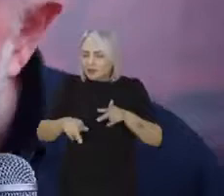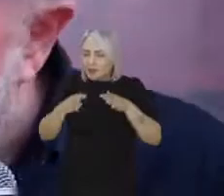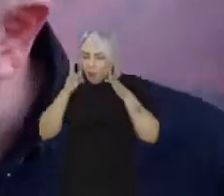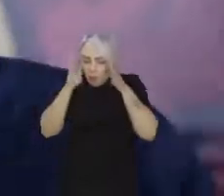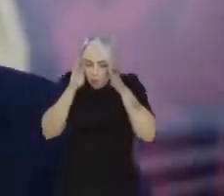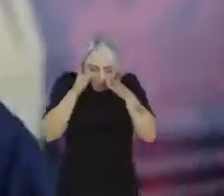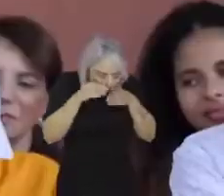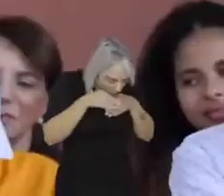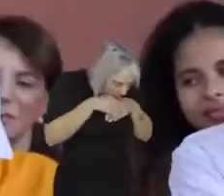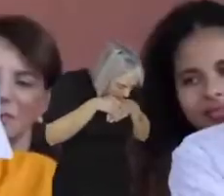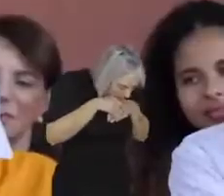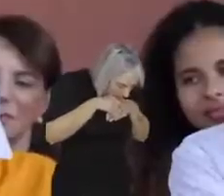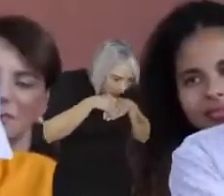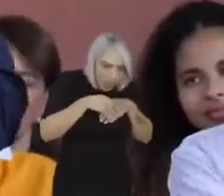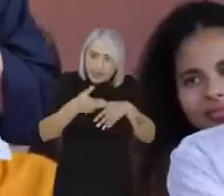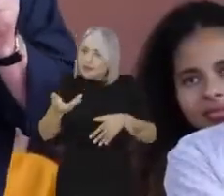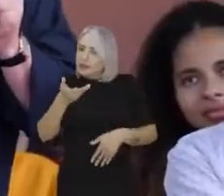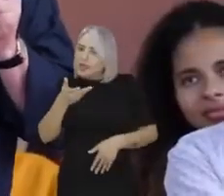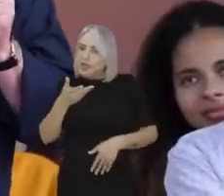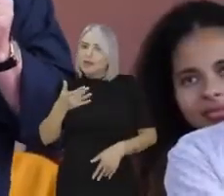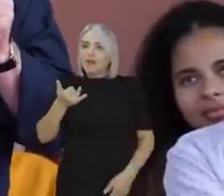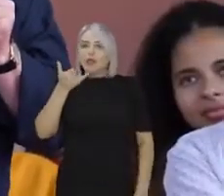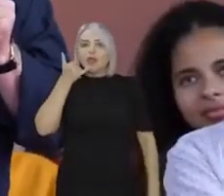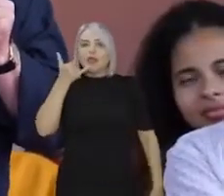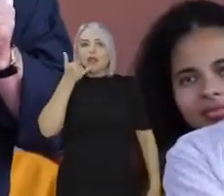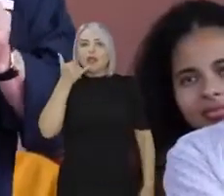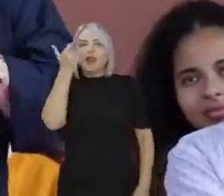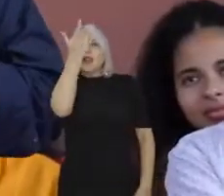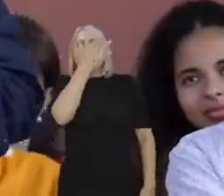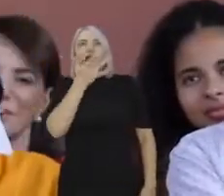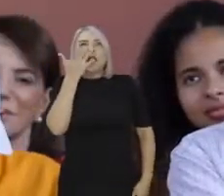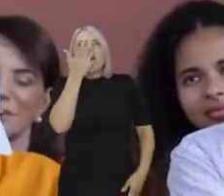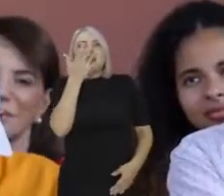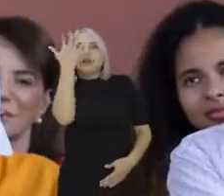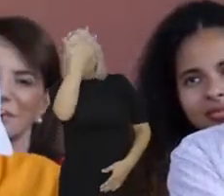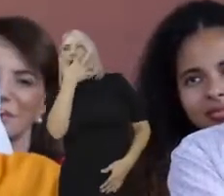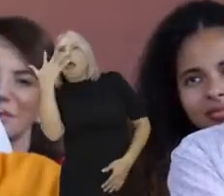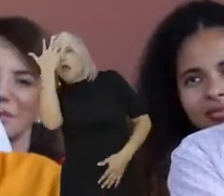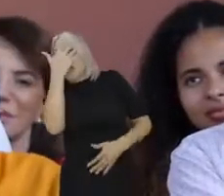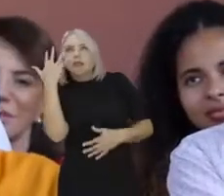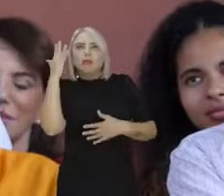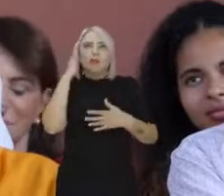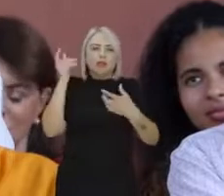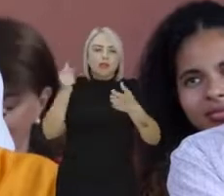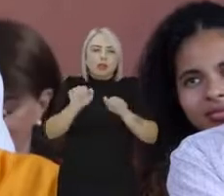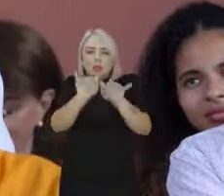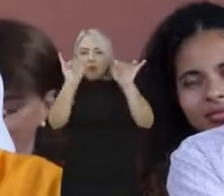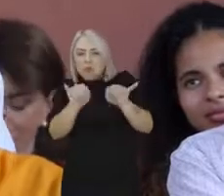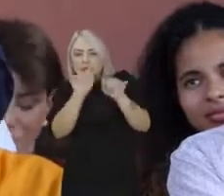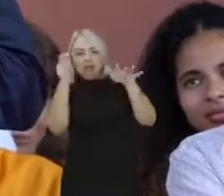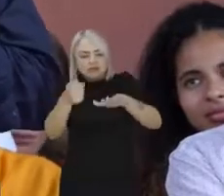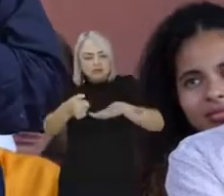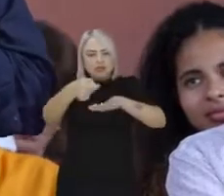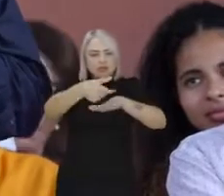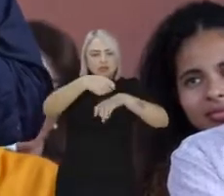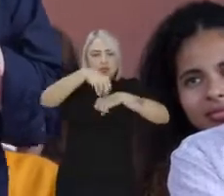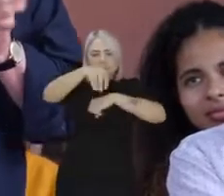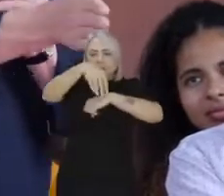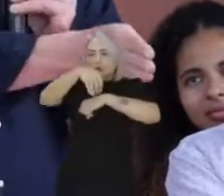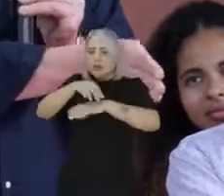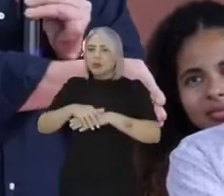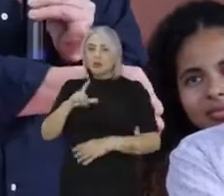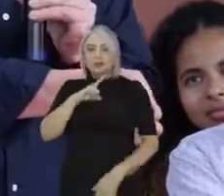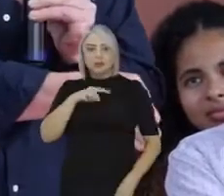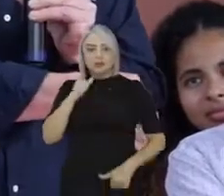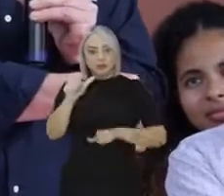Eles querem o povo no celular fazendo fake news, ouvindo as bobagens que eles falam. Então nós temos que mudar o curso